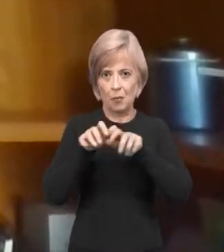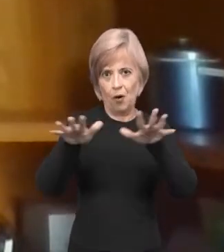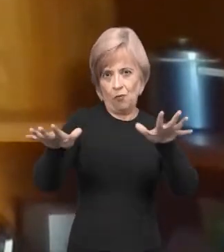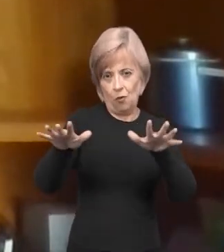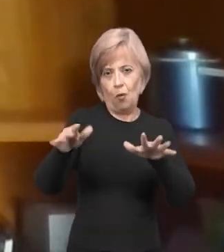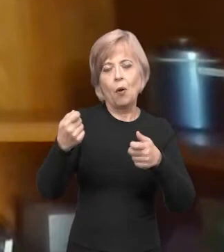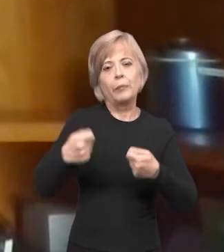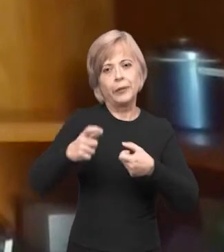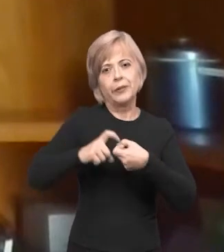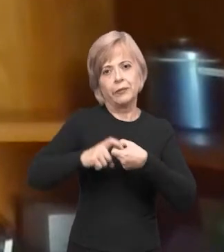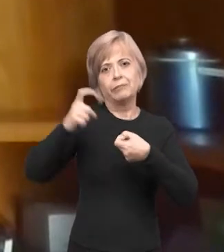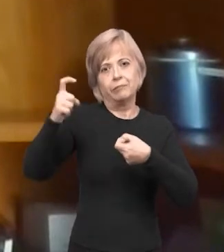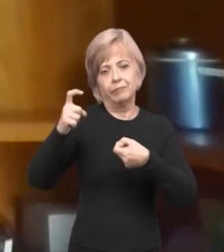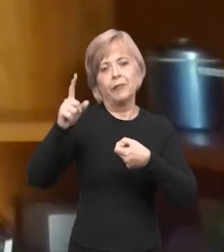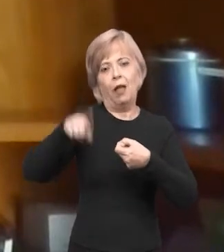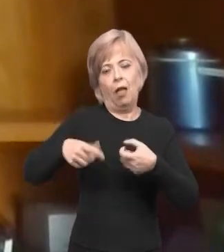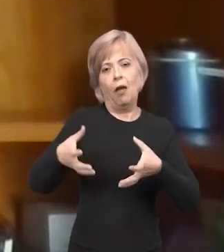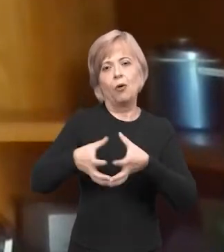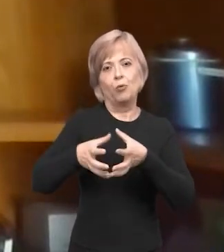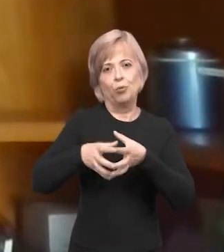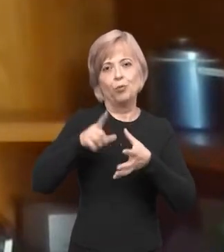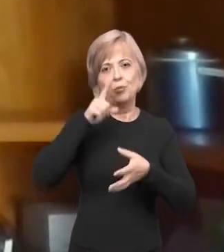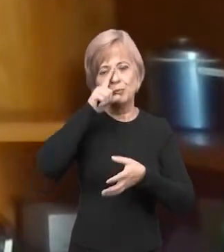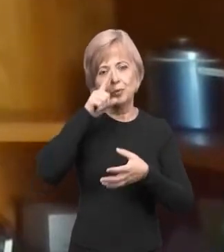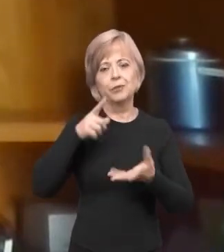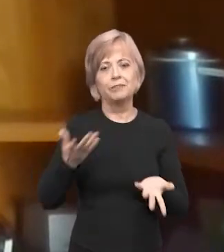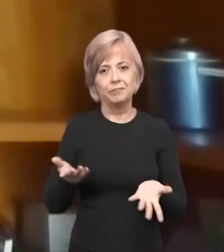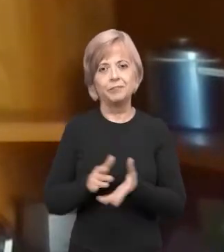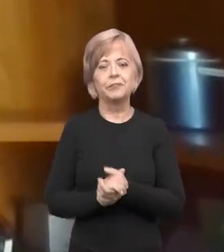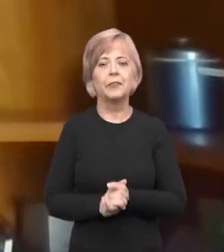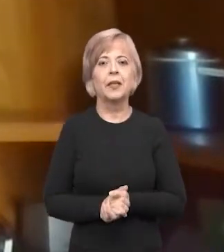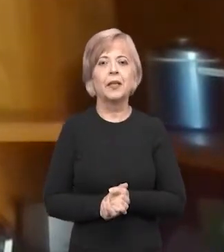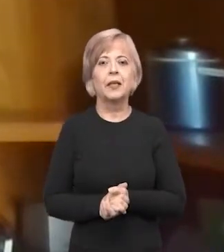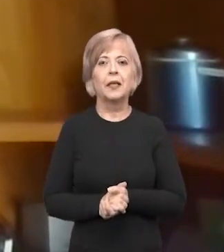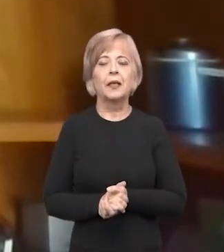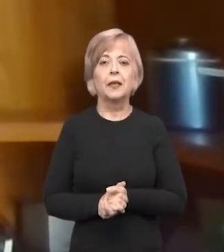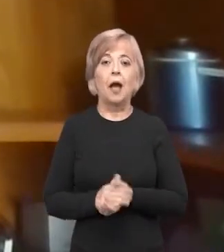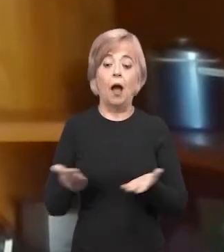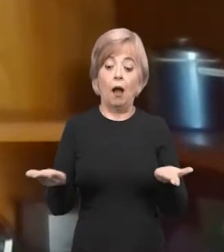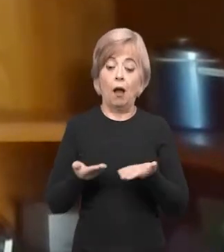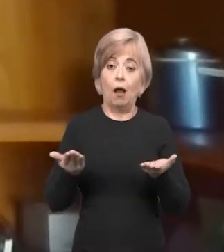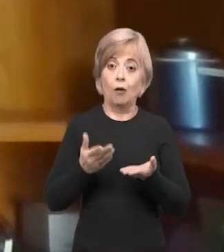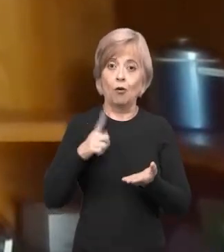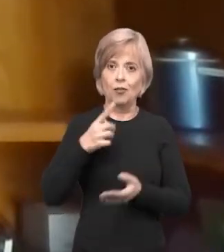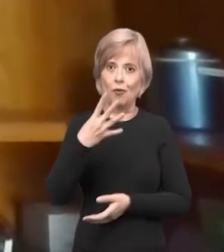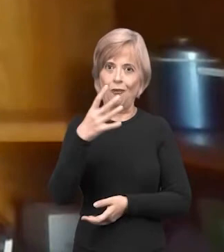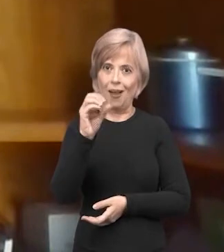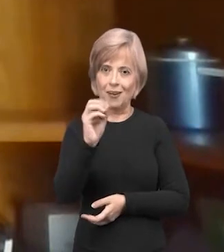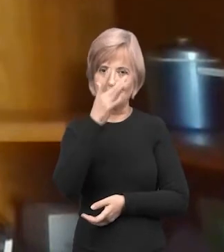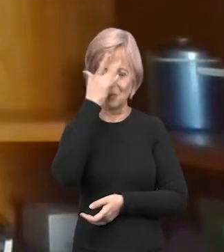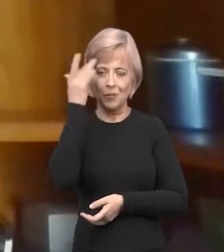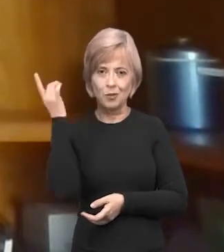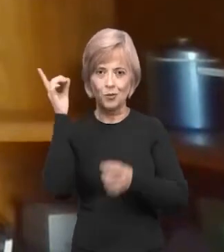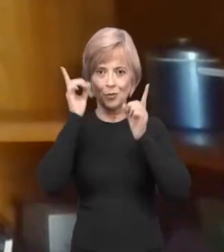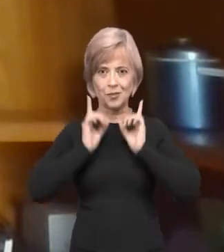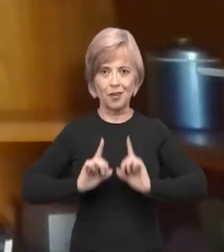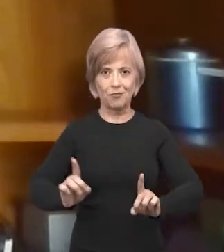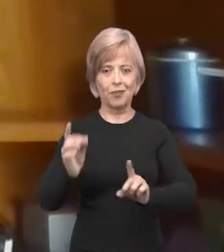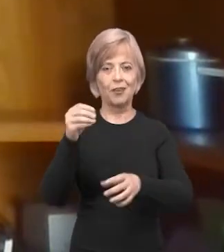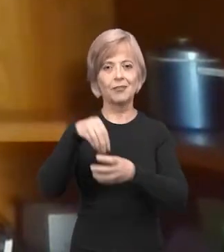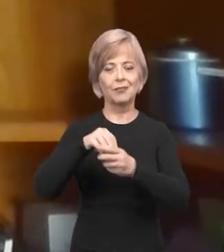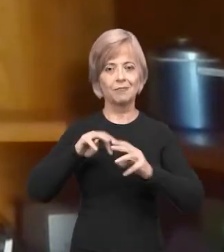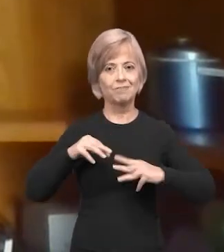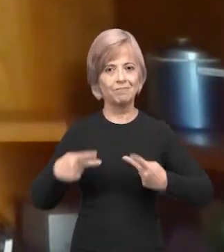alguns desligamentos porque concluem o curso também, e aí atualmente temos 40 pessoas com